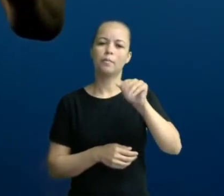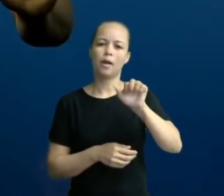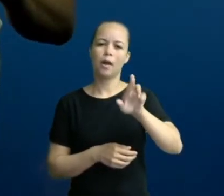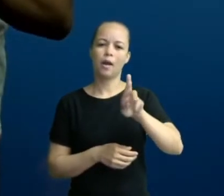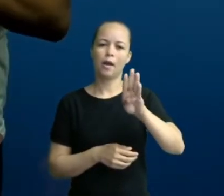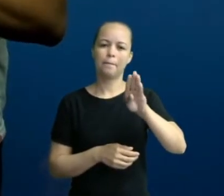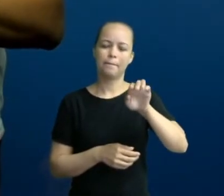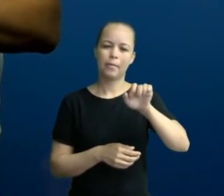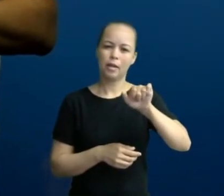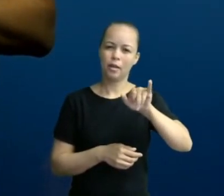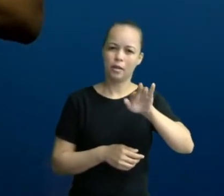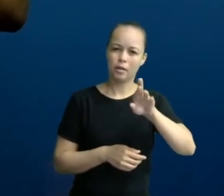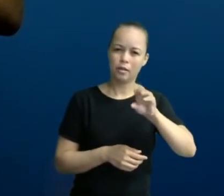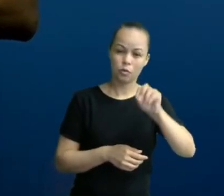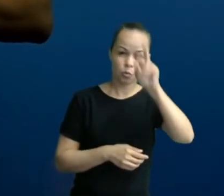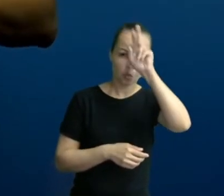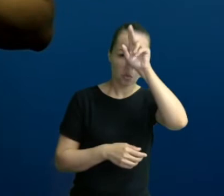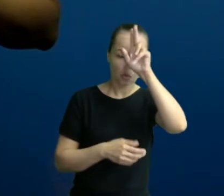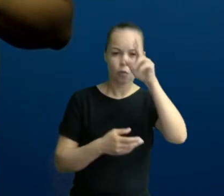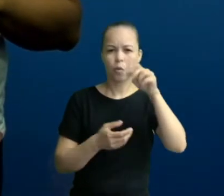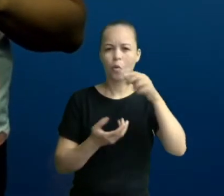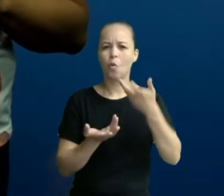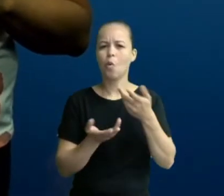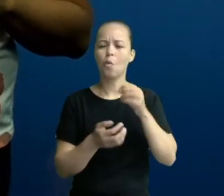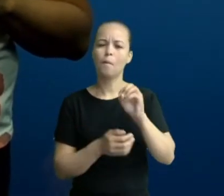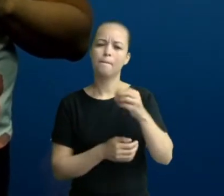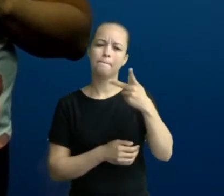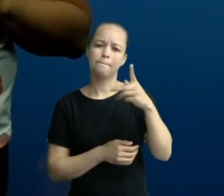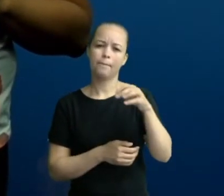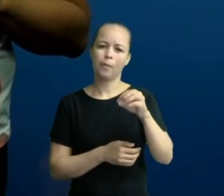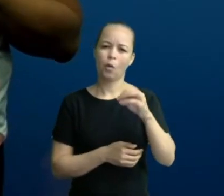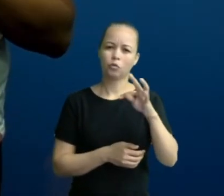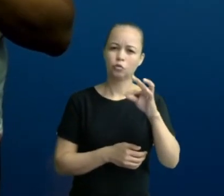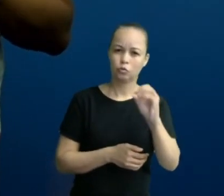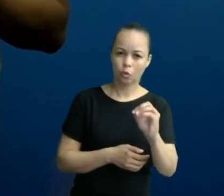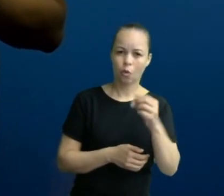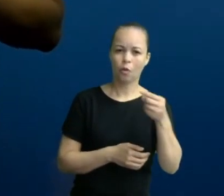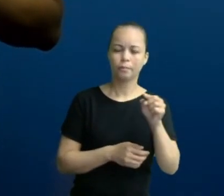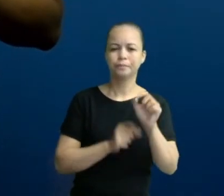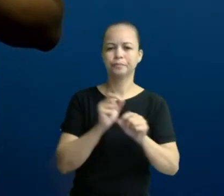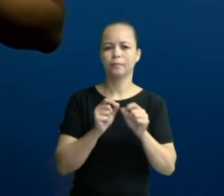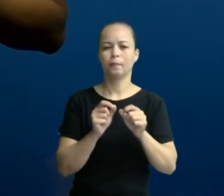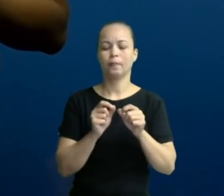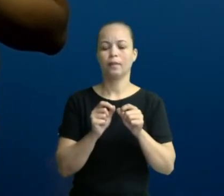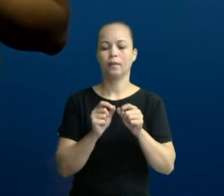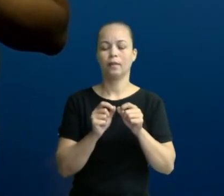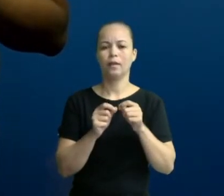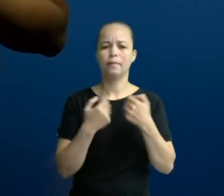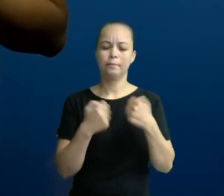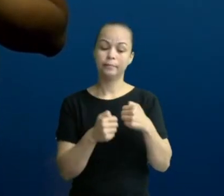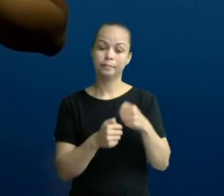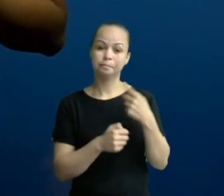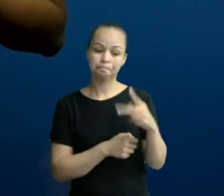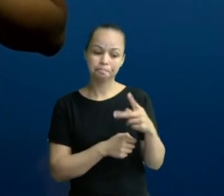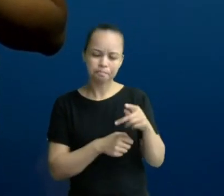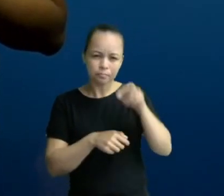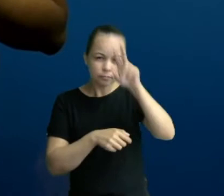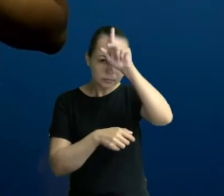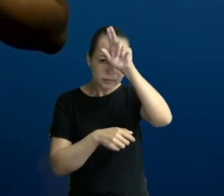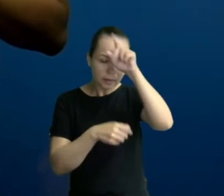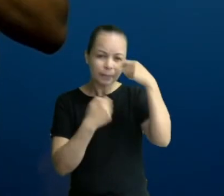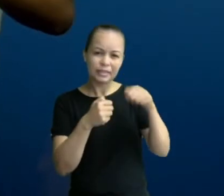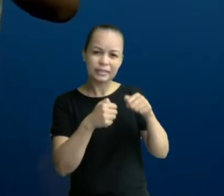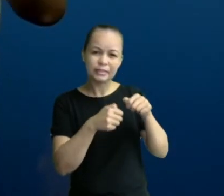conhecido como barbeiro, chupança ou pocotó. Ele chega lá, e vai... Ele é o quê? Ele é hematófago. Ele precisa de quê? De